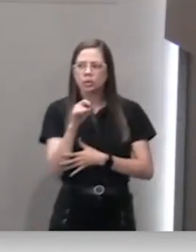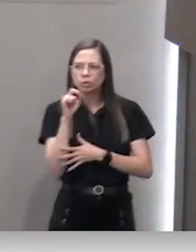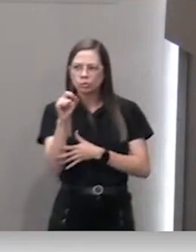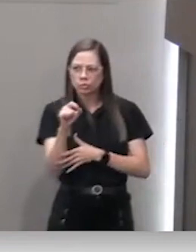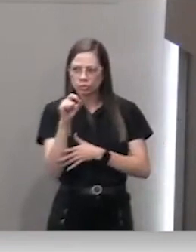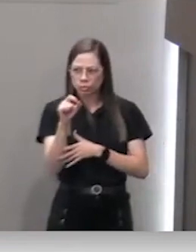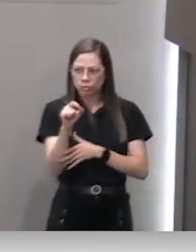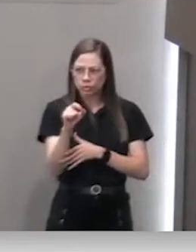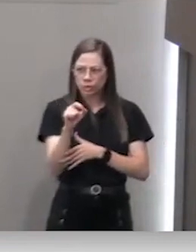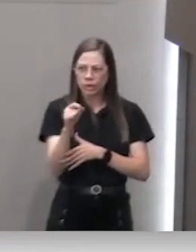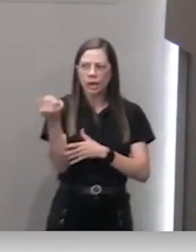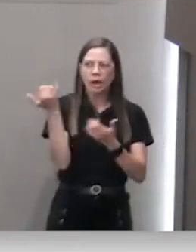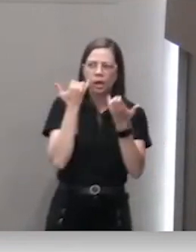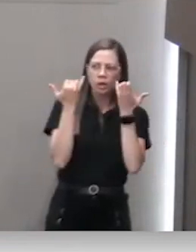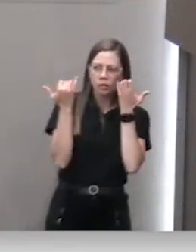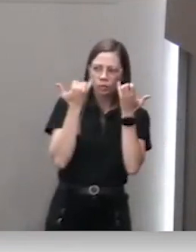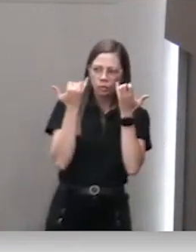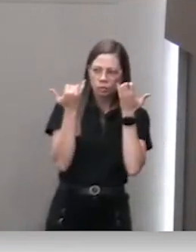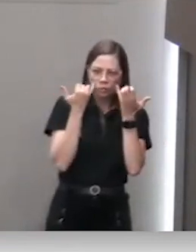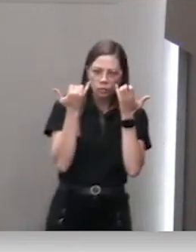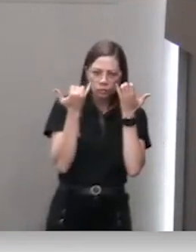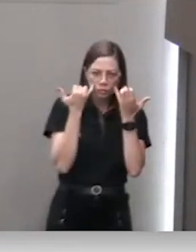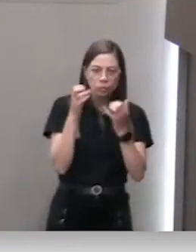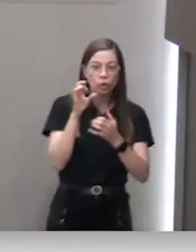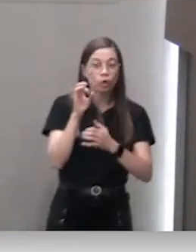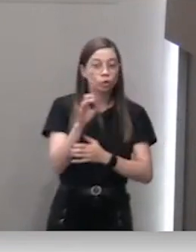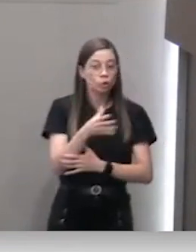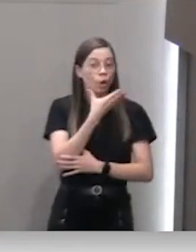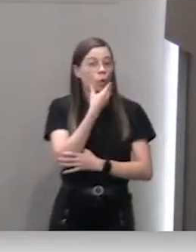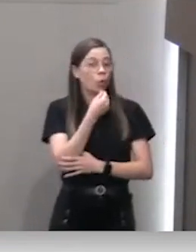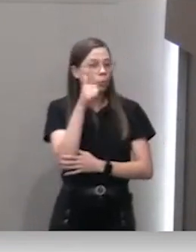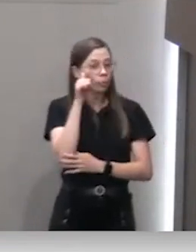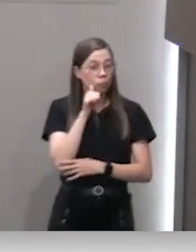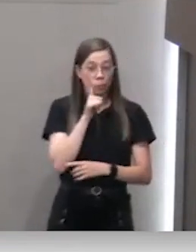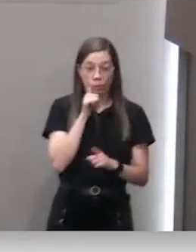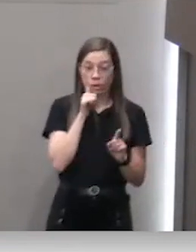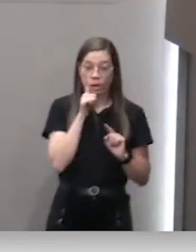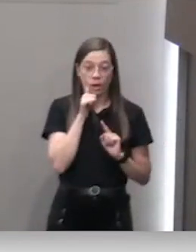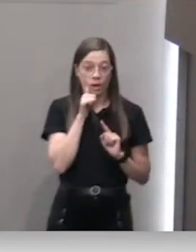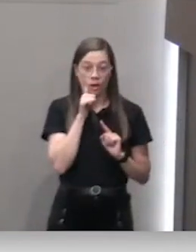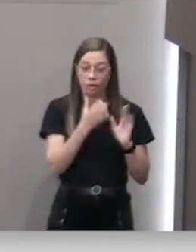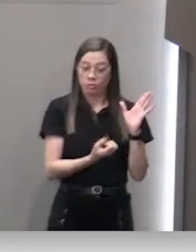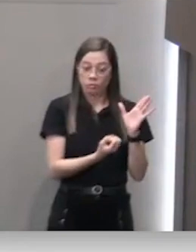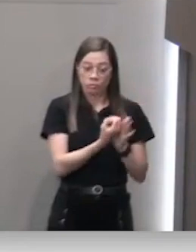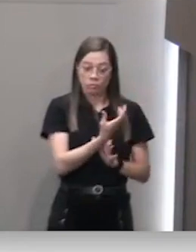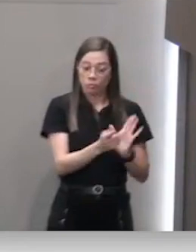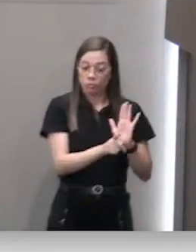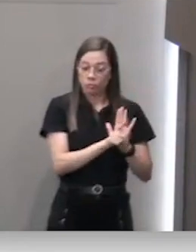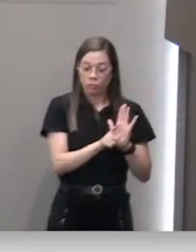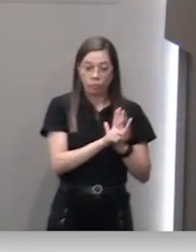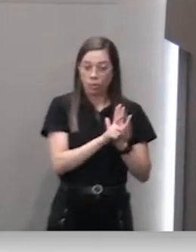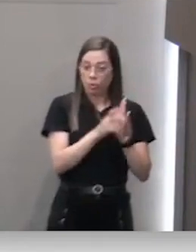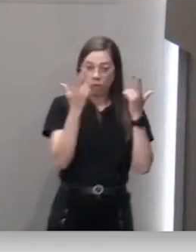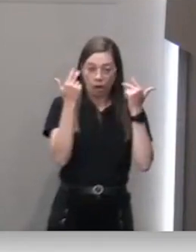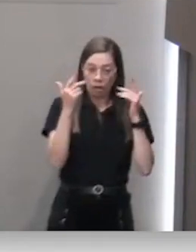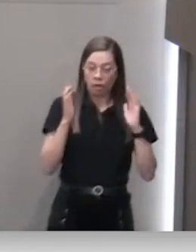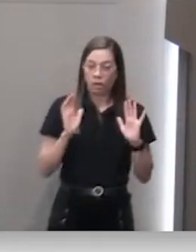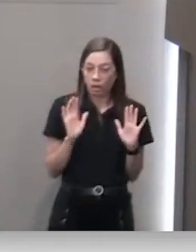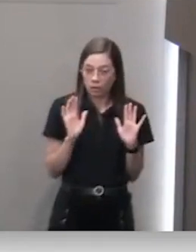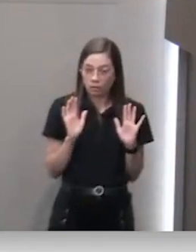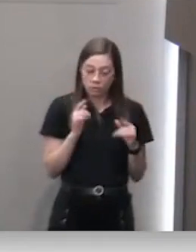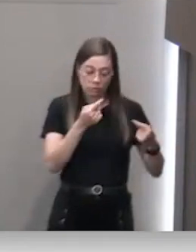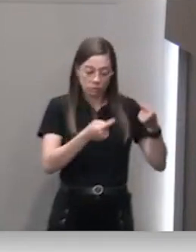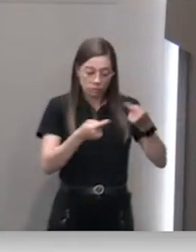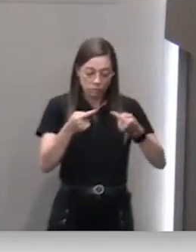esta informação somente existe o gênero masculino e feminino, porque seriam os únicos surgindo na natureza. Esta